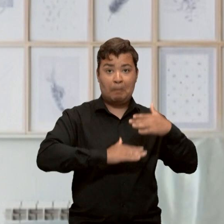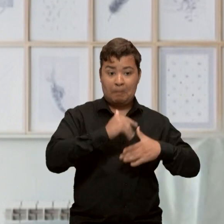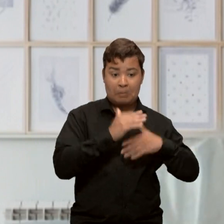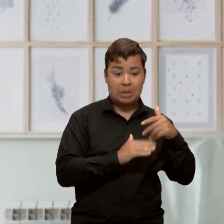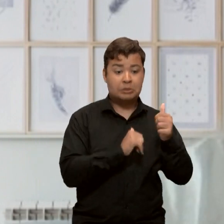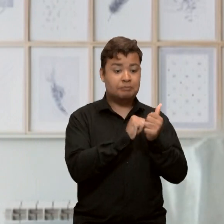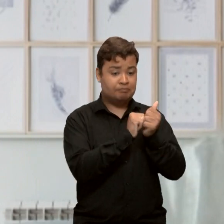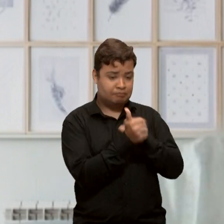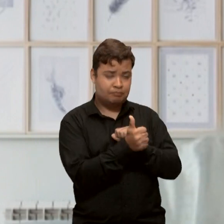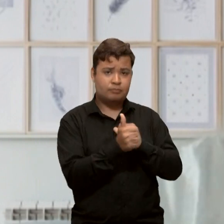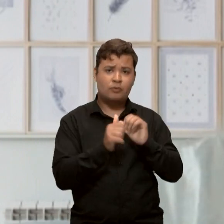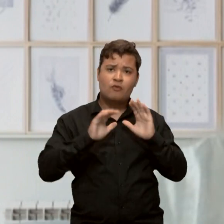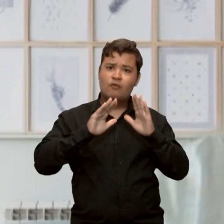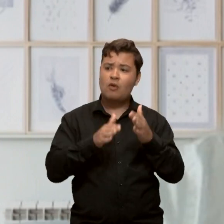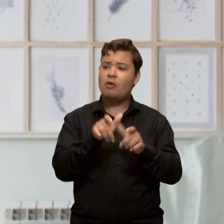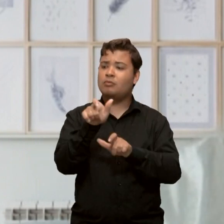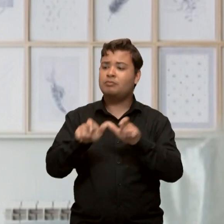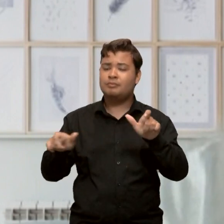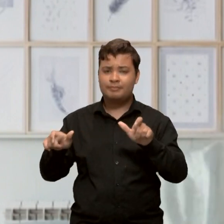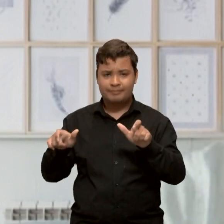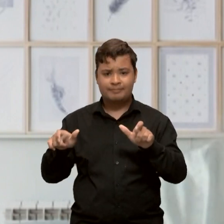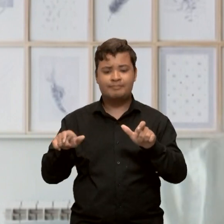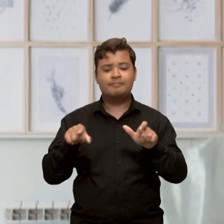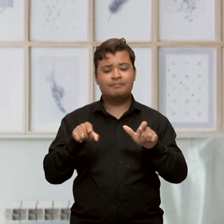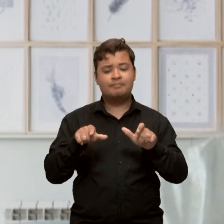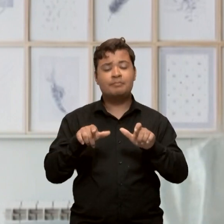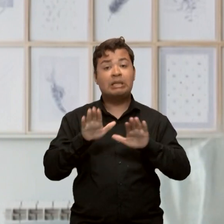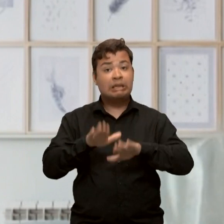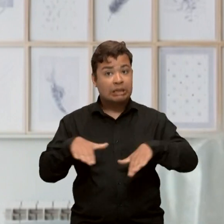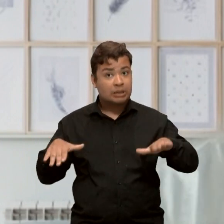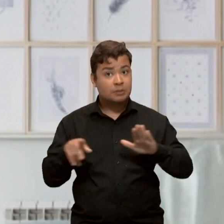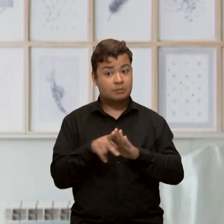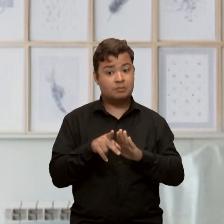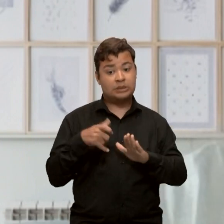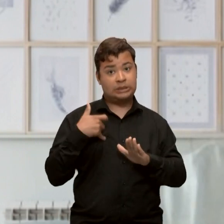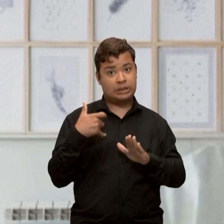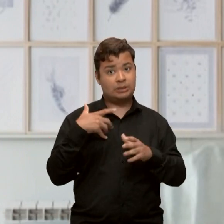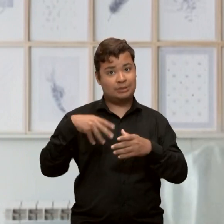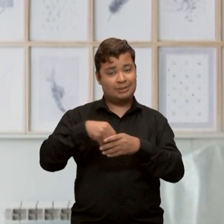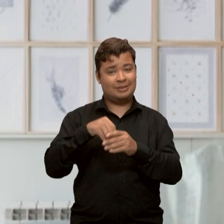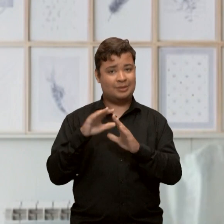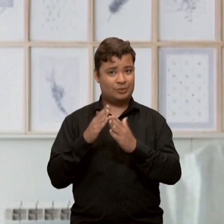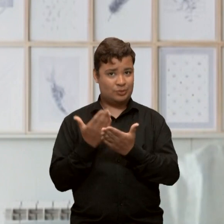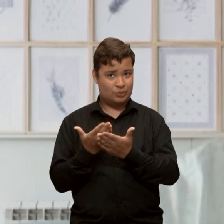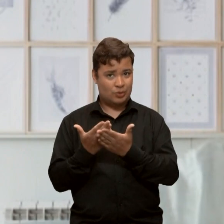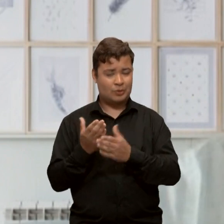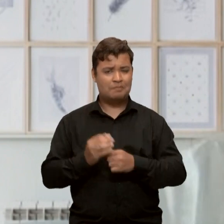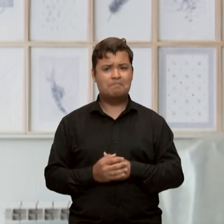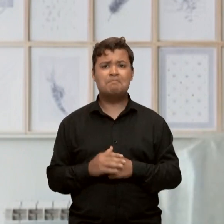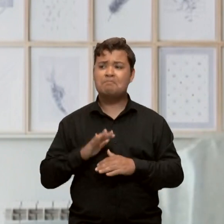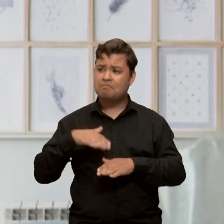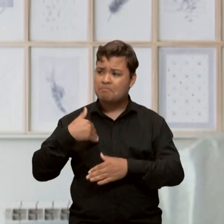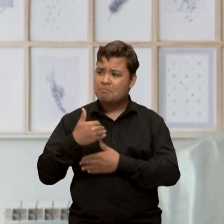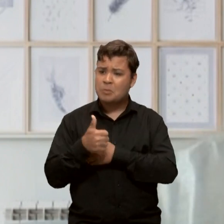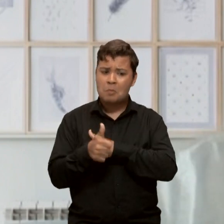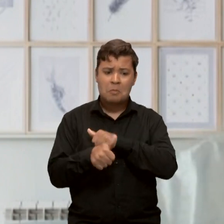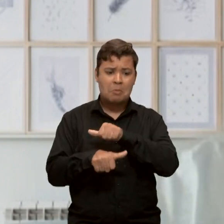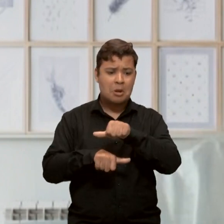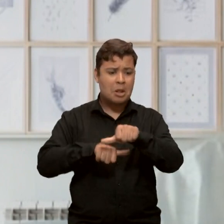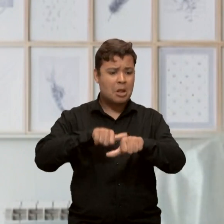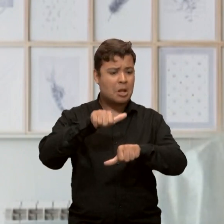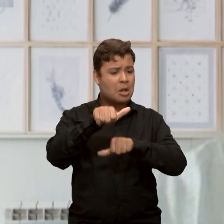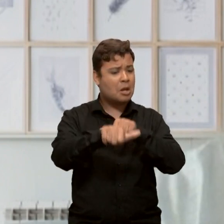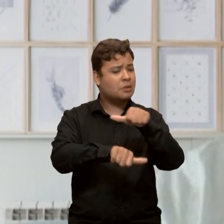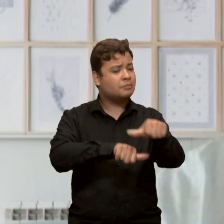da população escolar, das crianças em idade escolar, mas ele vai se metamorfoseando ao longo do tempo,